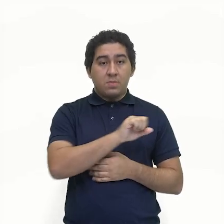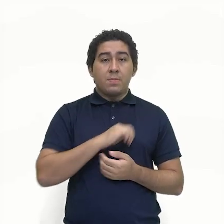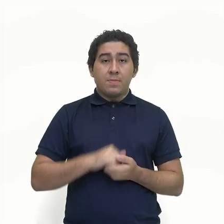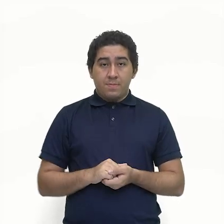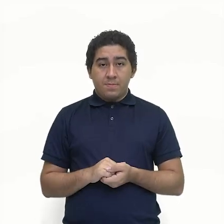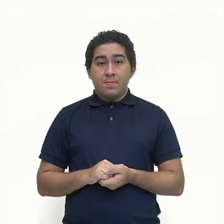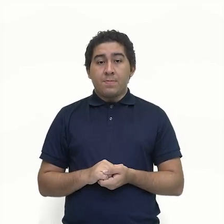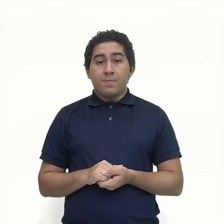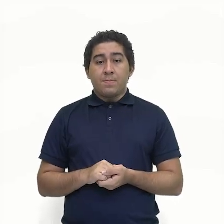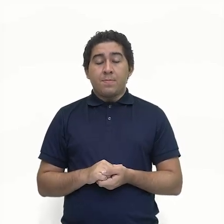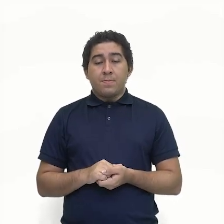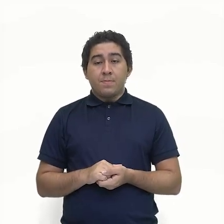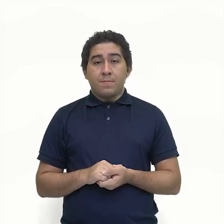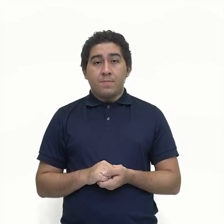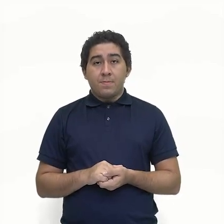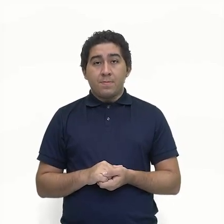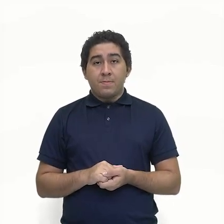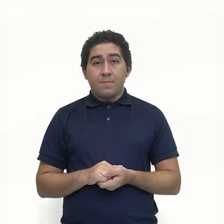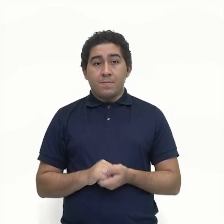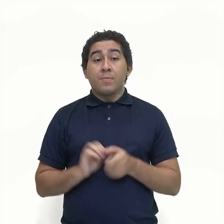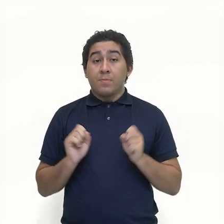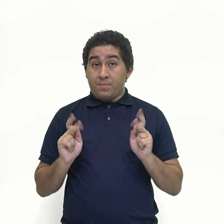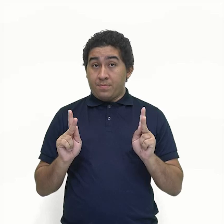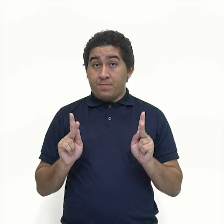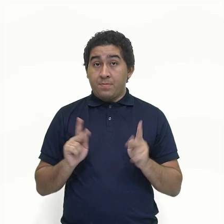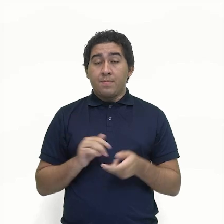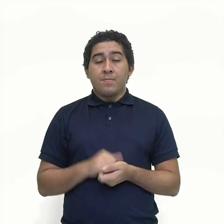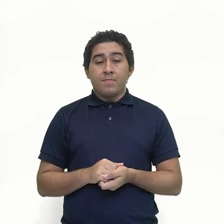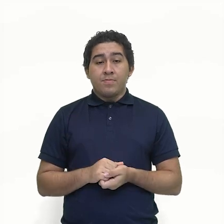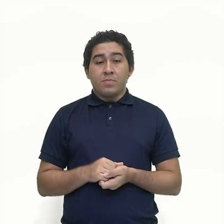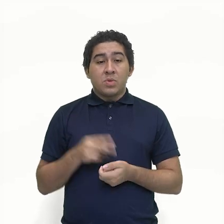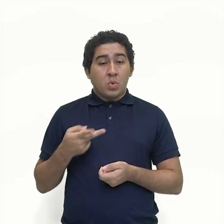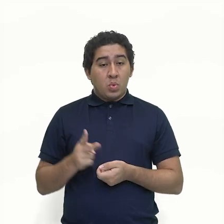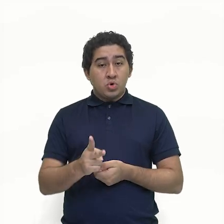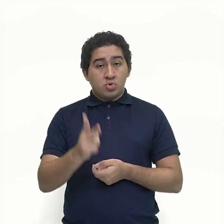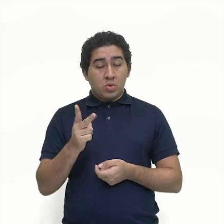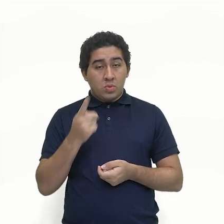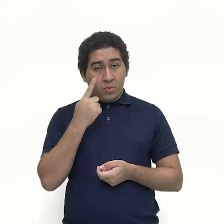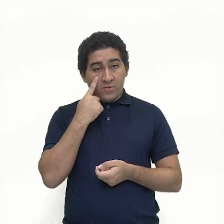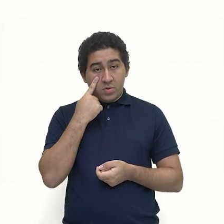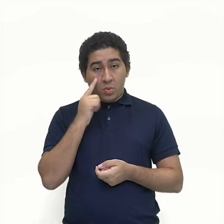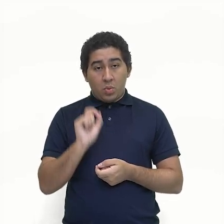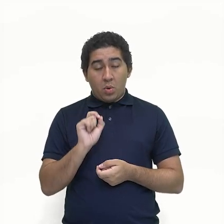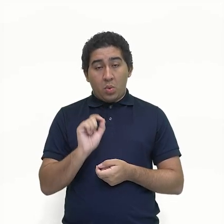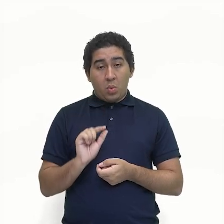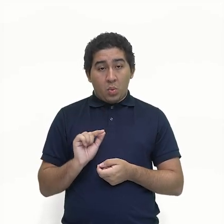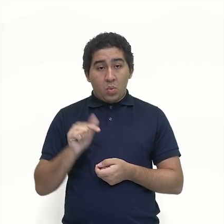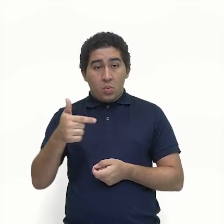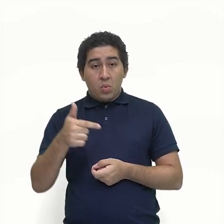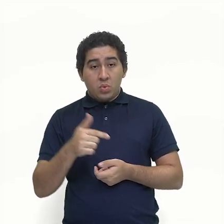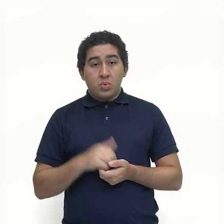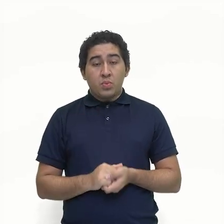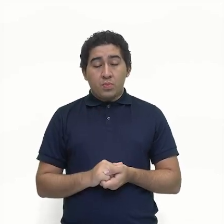baby cries. Ok? Vamos dar continuidade vendo mais